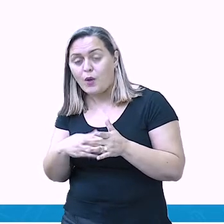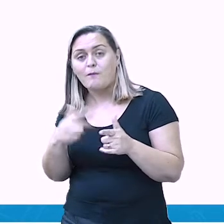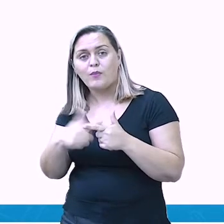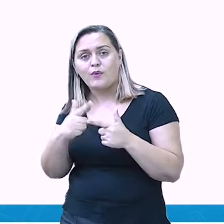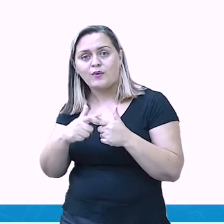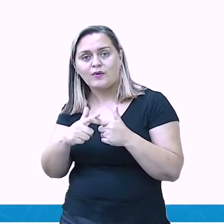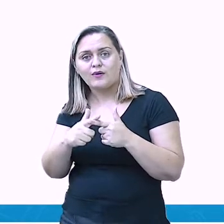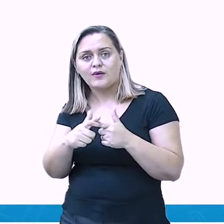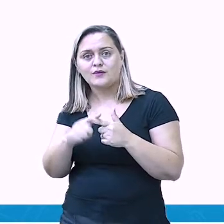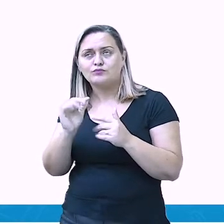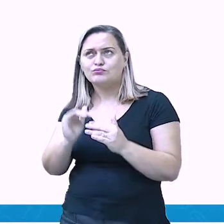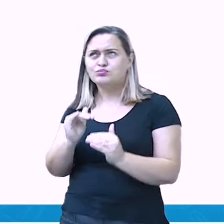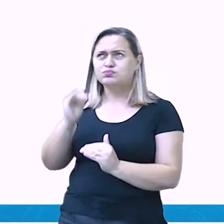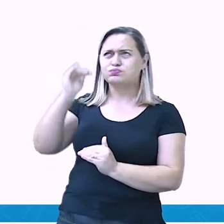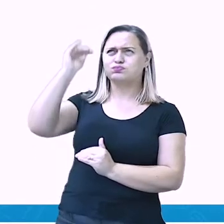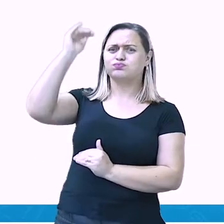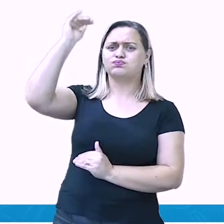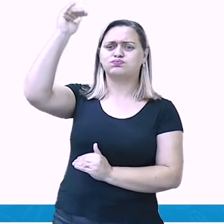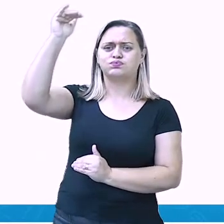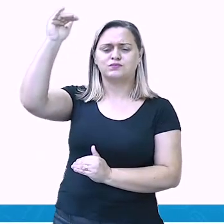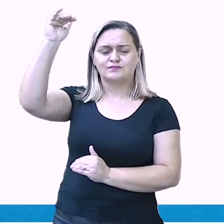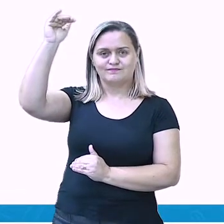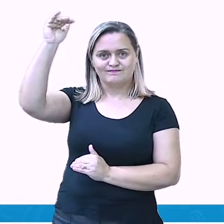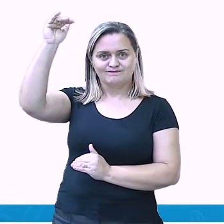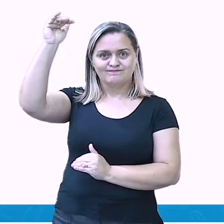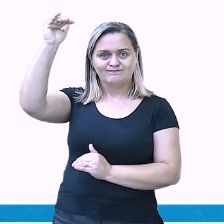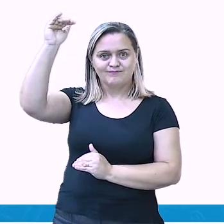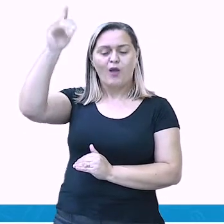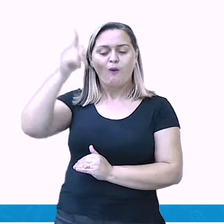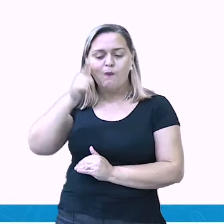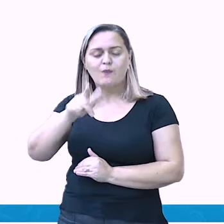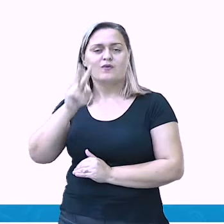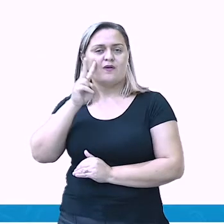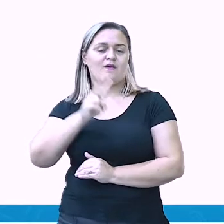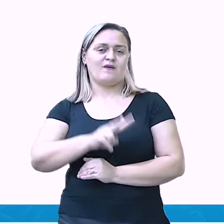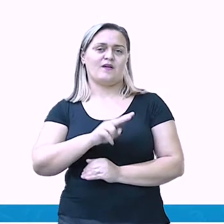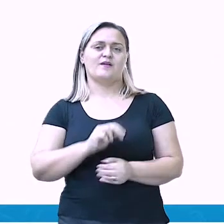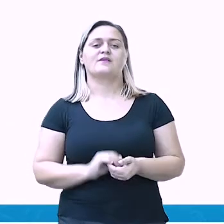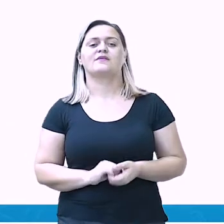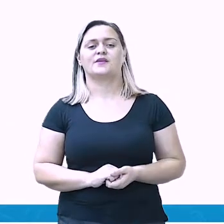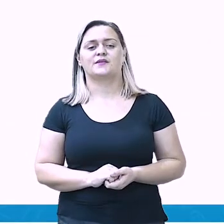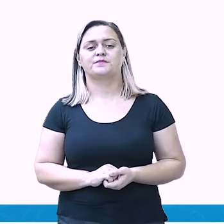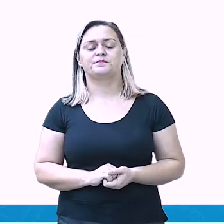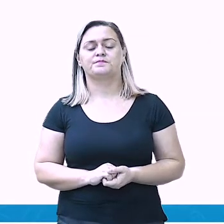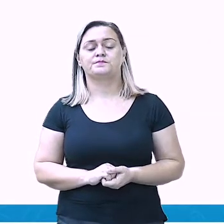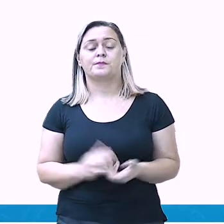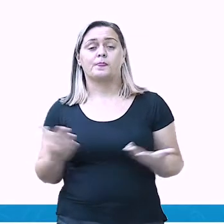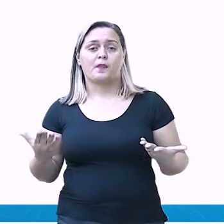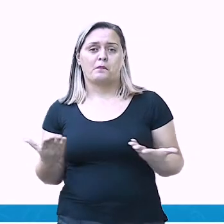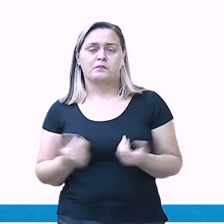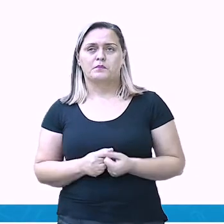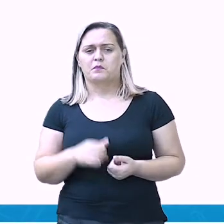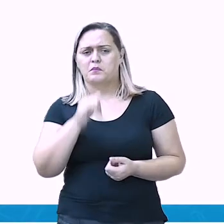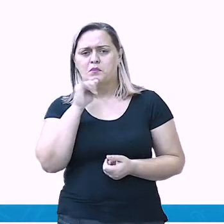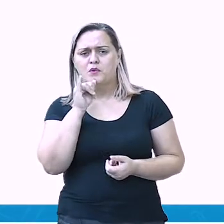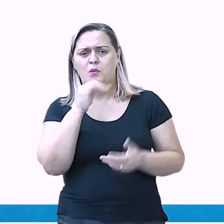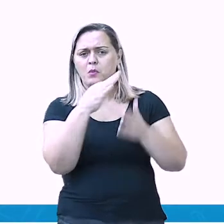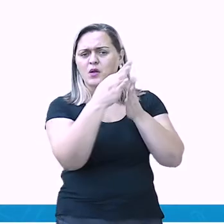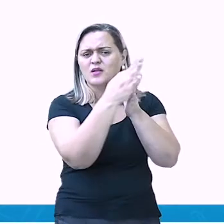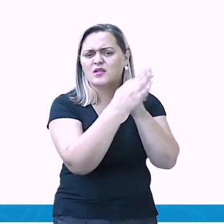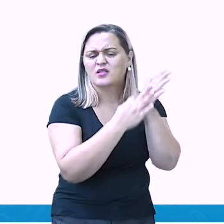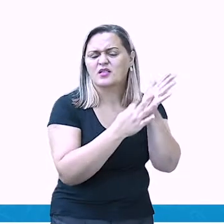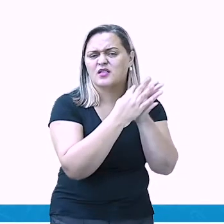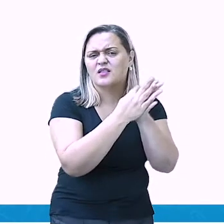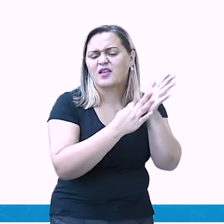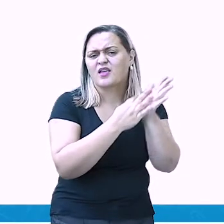Vista lá de cima. Assim como fotografias e textos, mapas são fontes de